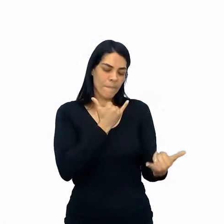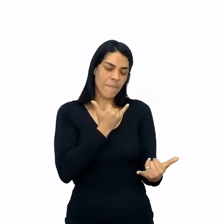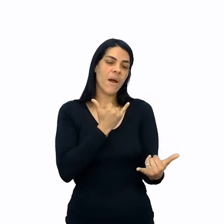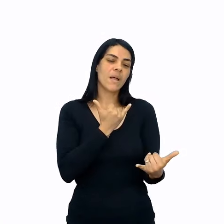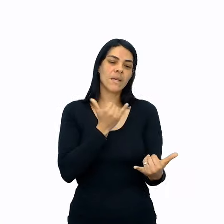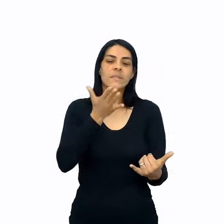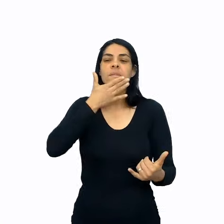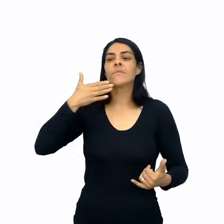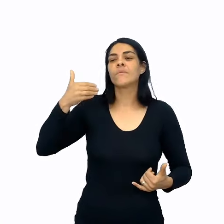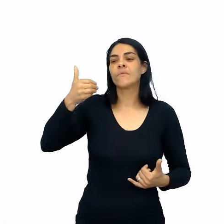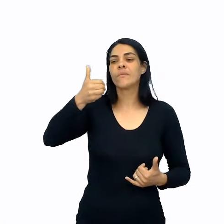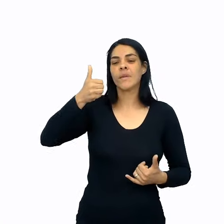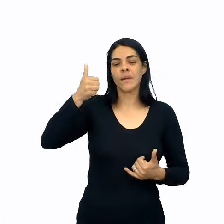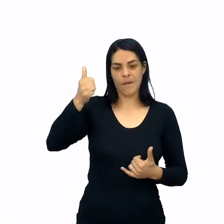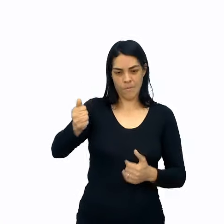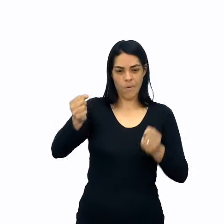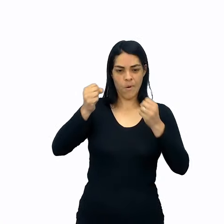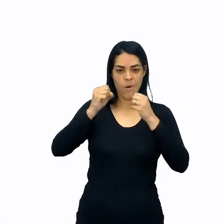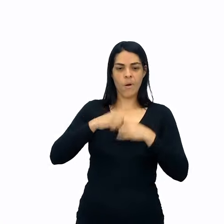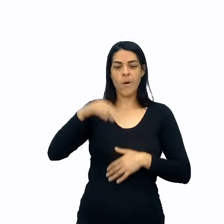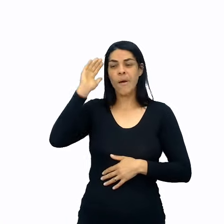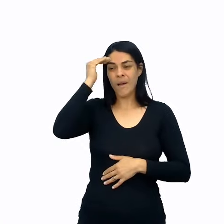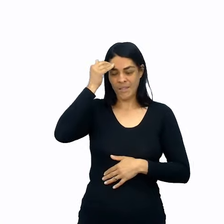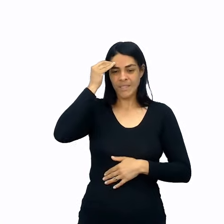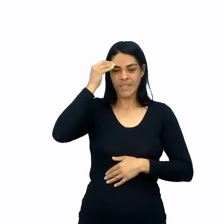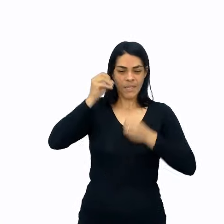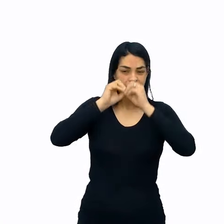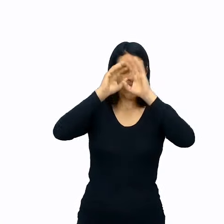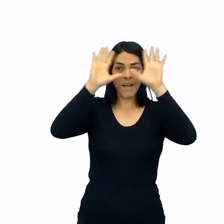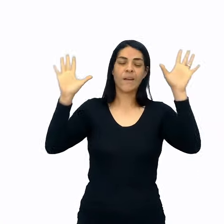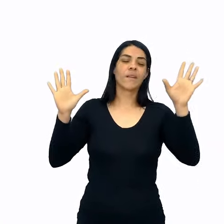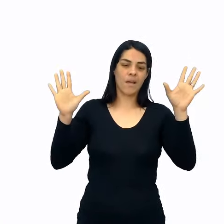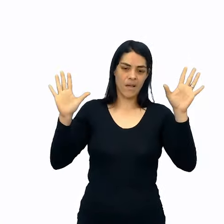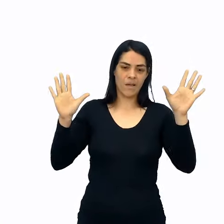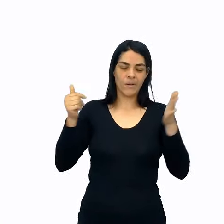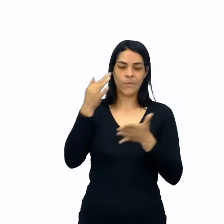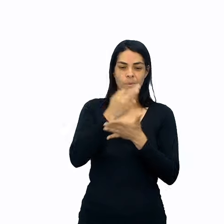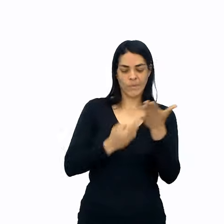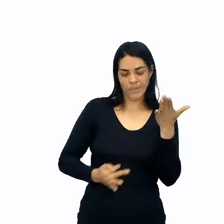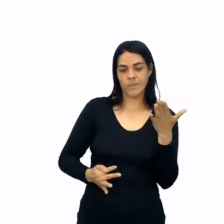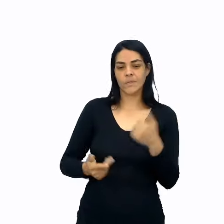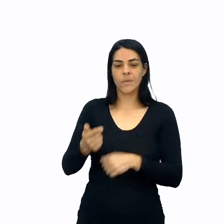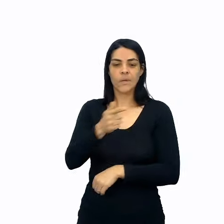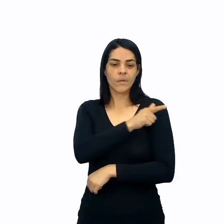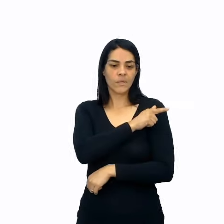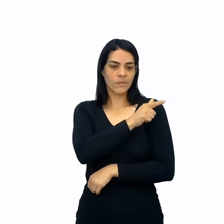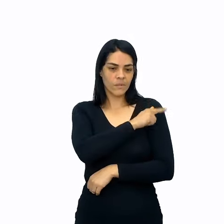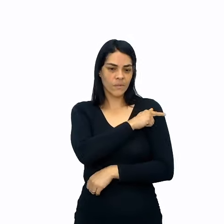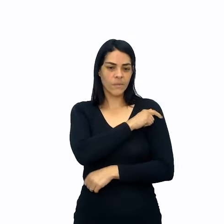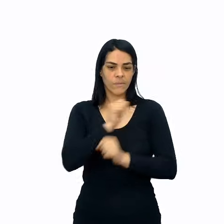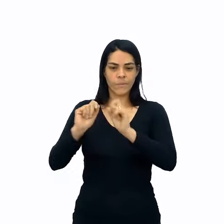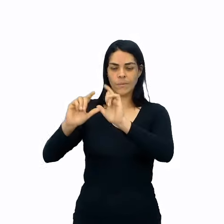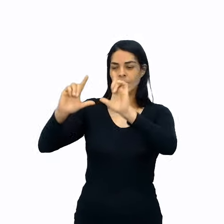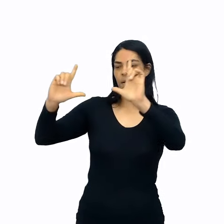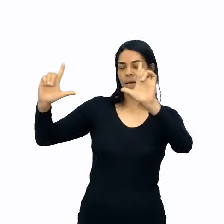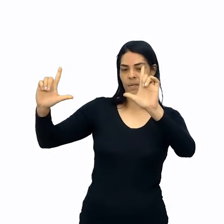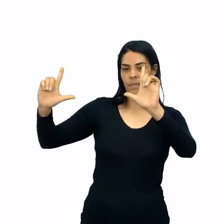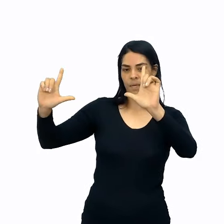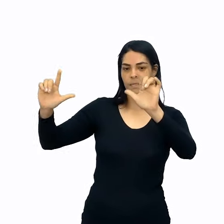a compreensão desses textos. Então, quando se pensa no sétimo ano, que é o cartaz, para